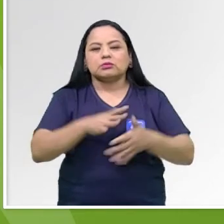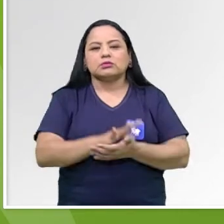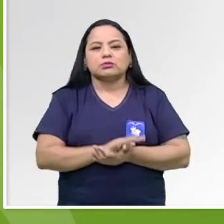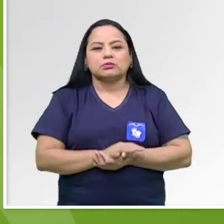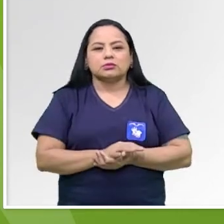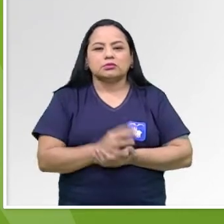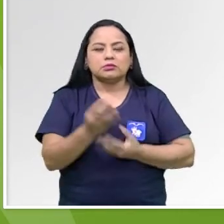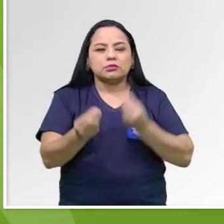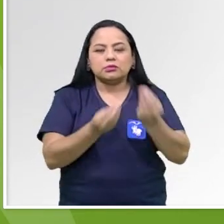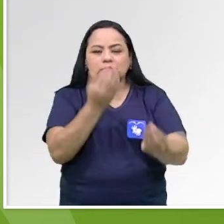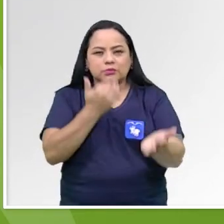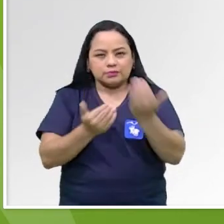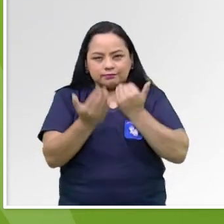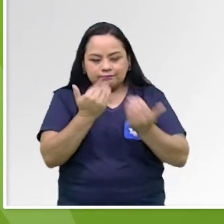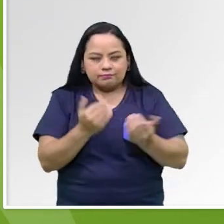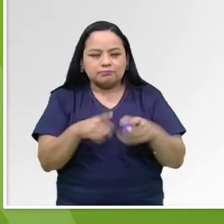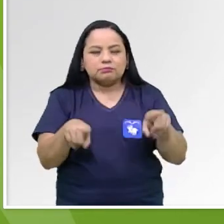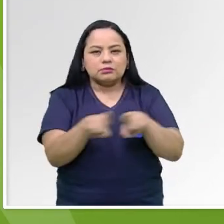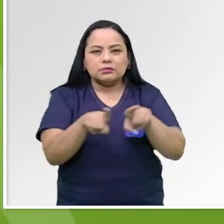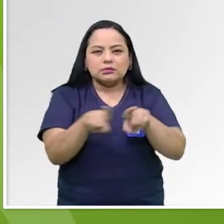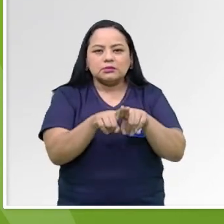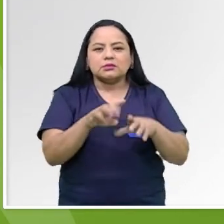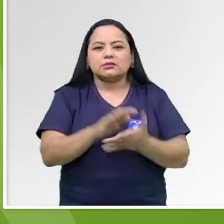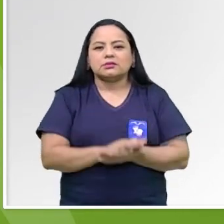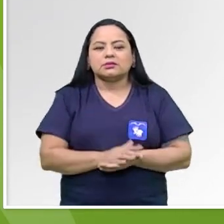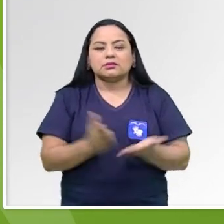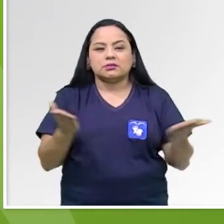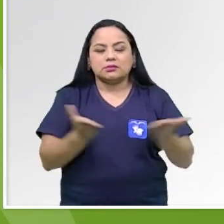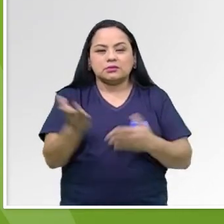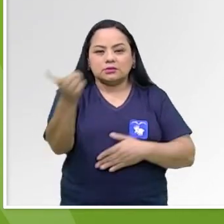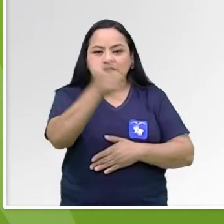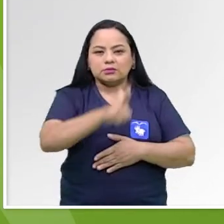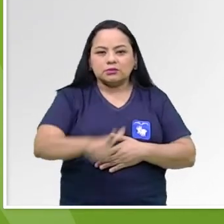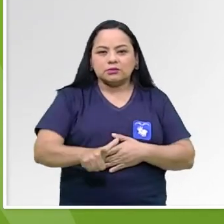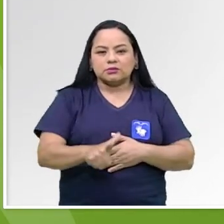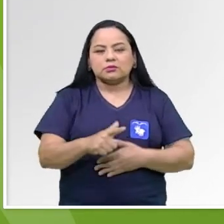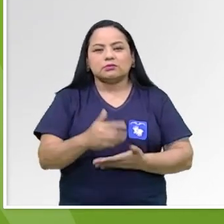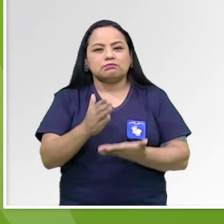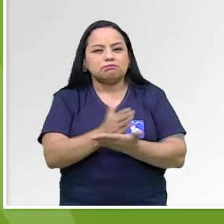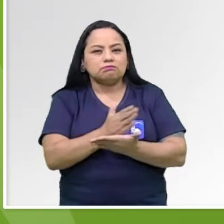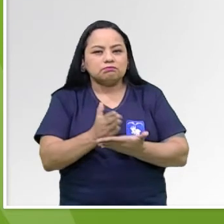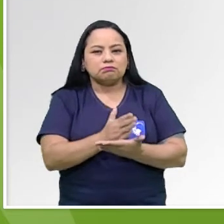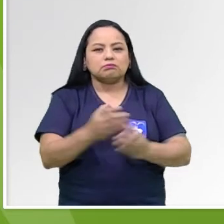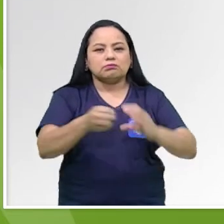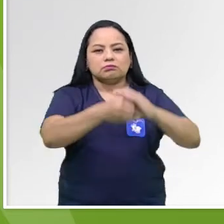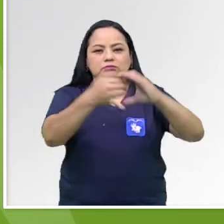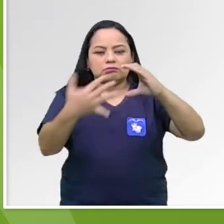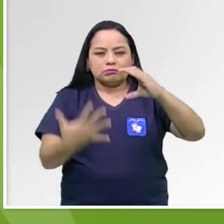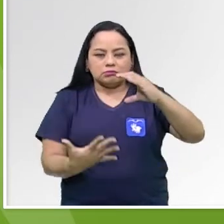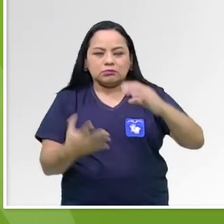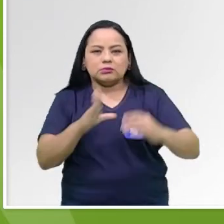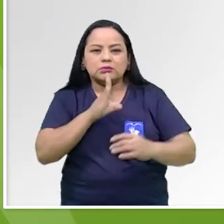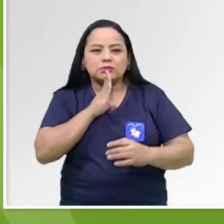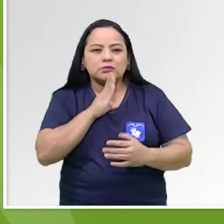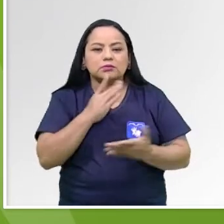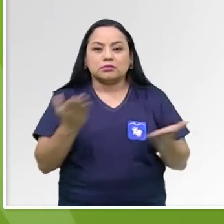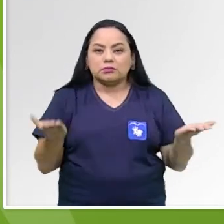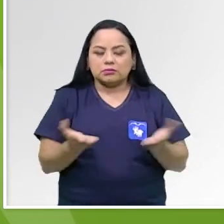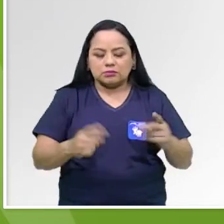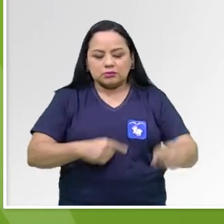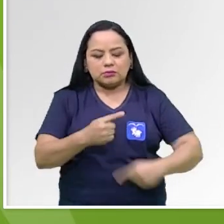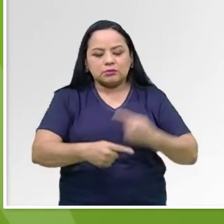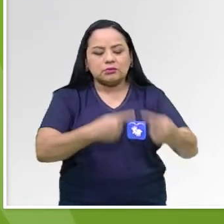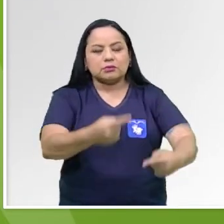sua forma de alimentação também. E aí a gente vai continuar vendo mais algumas, tá ok? Vamos lá para a reprodução